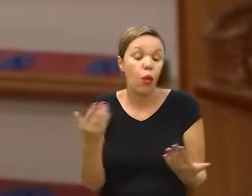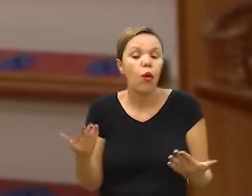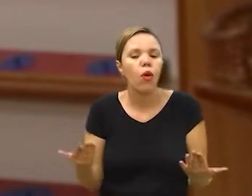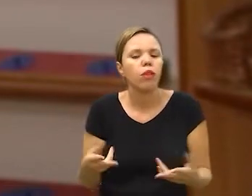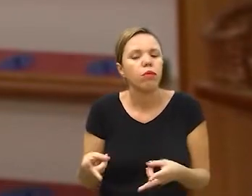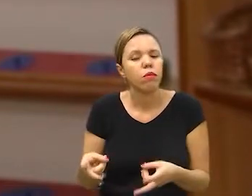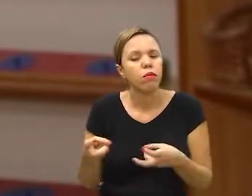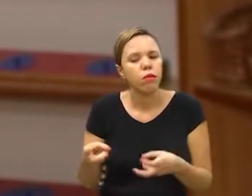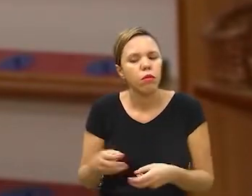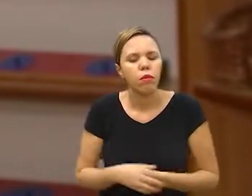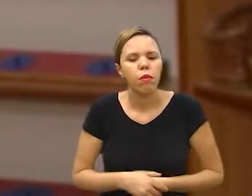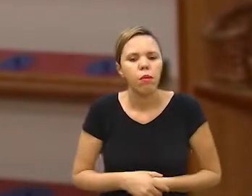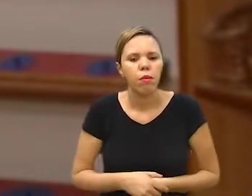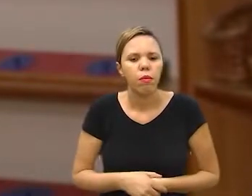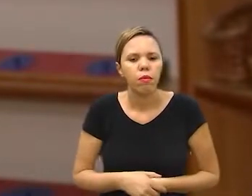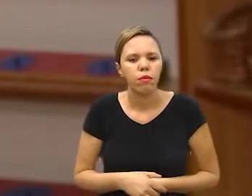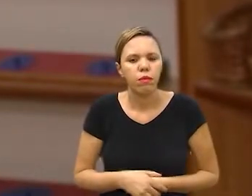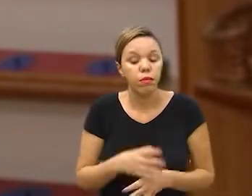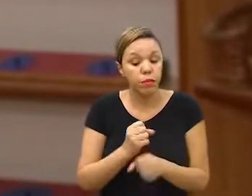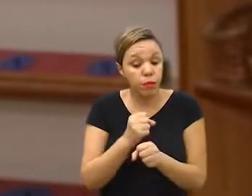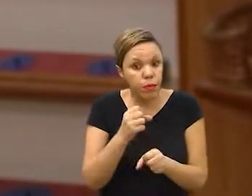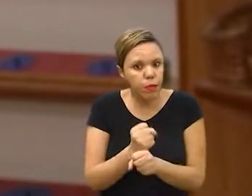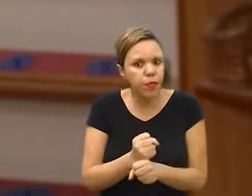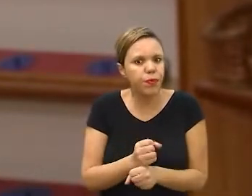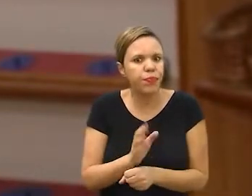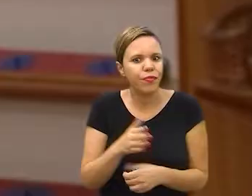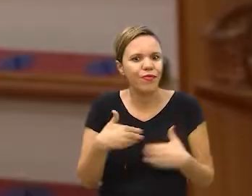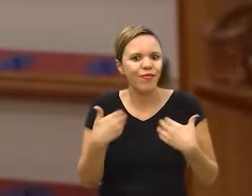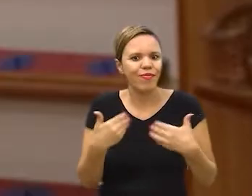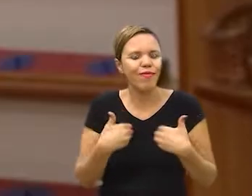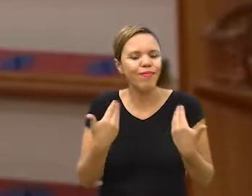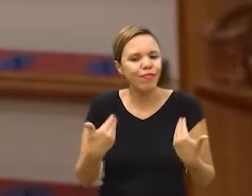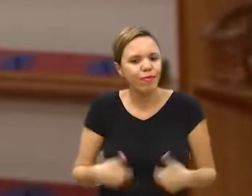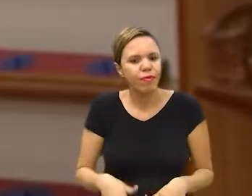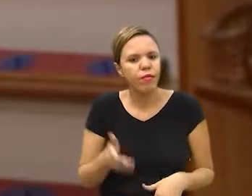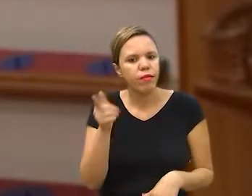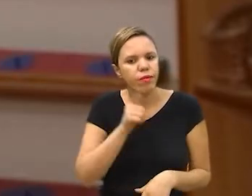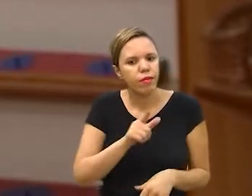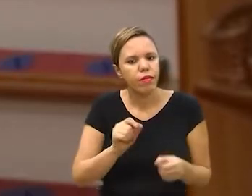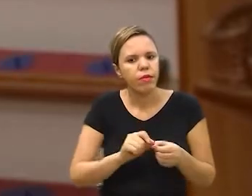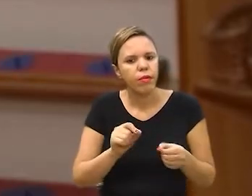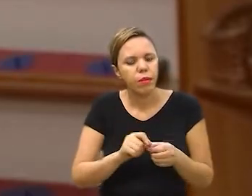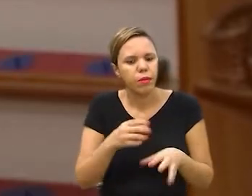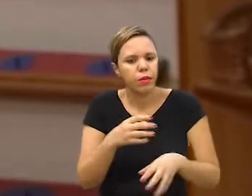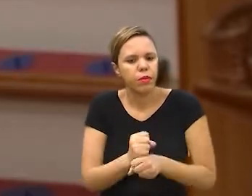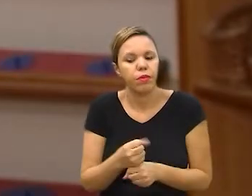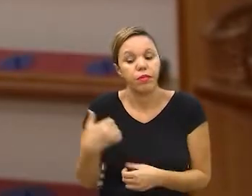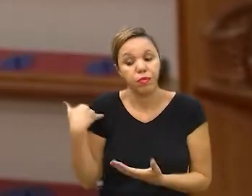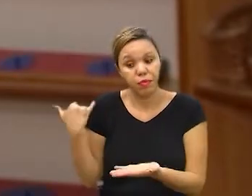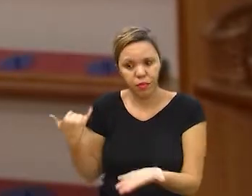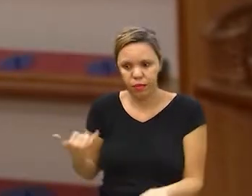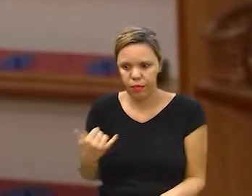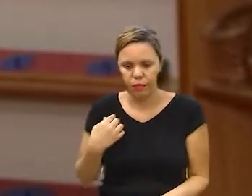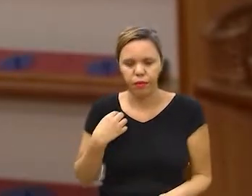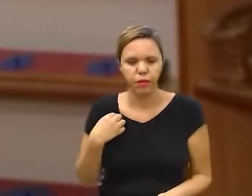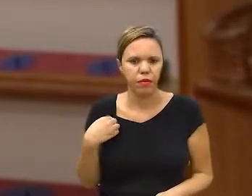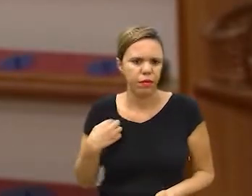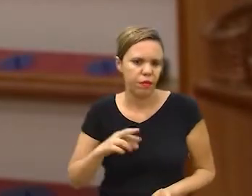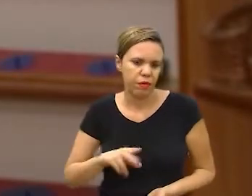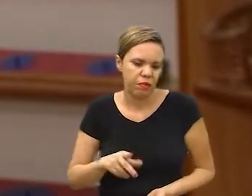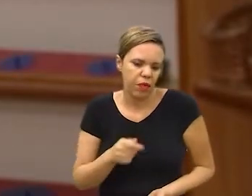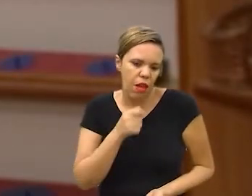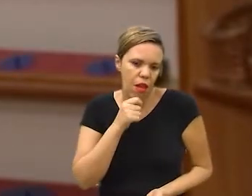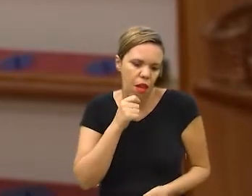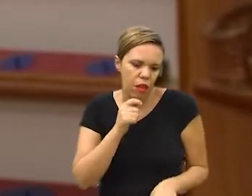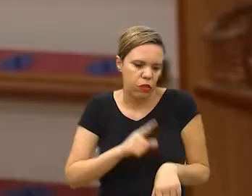eu percebi que ela está somando, foi uma alegria muito grande, já está conseguindo fazer soma com essa idade, que nem é